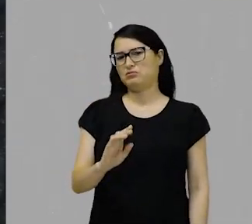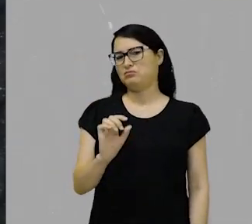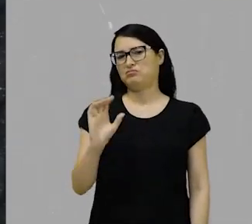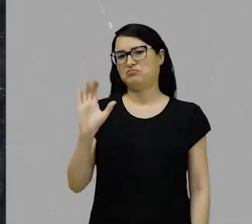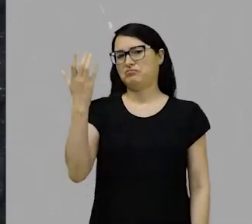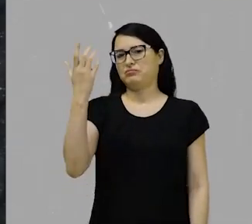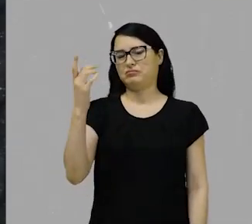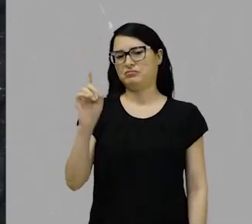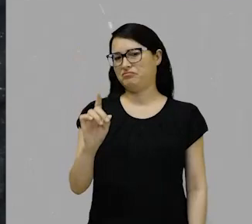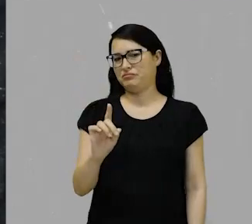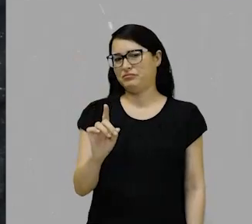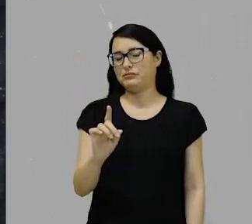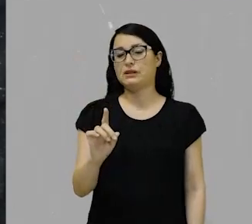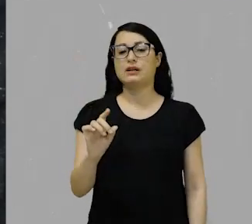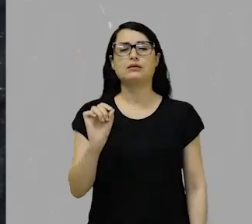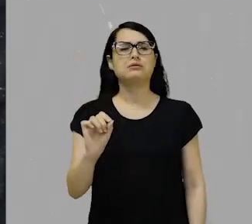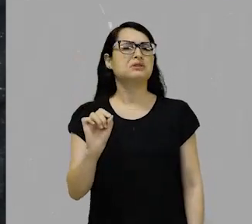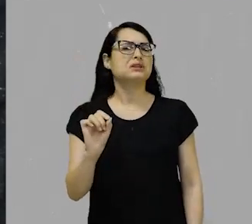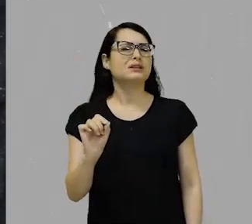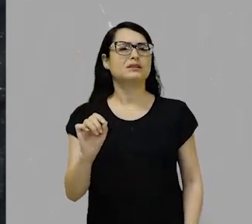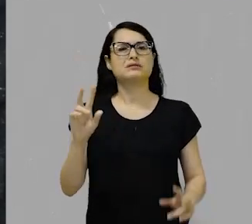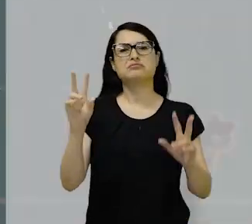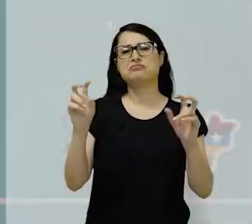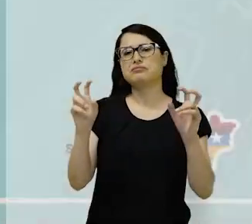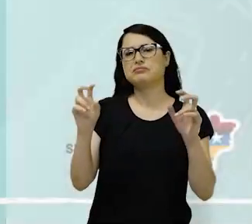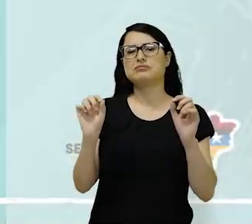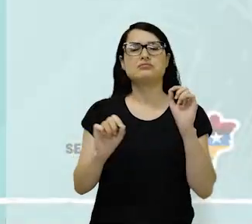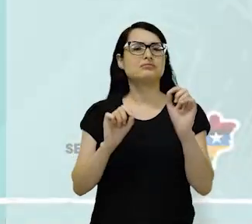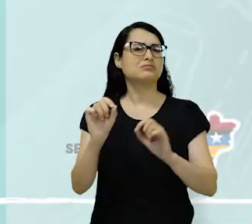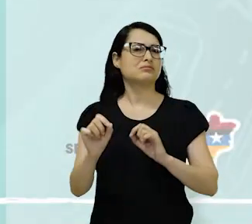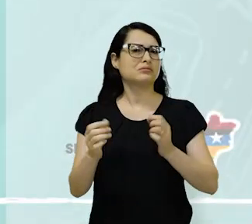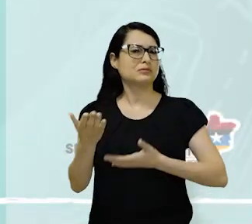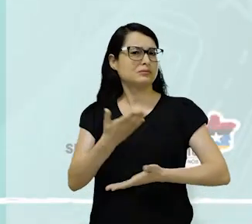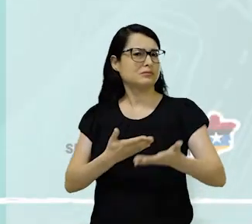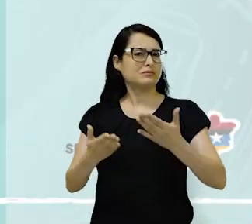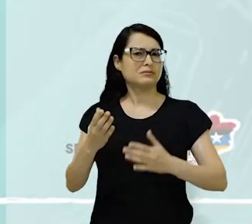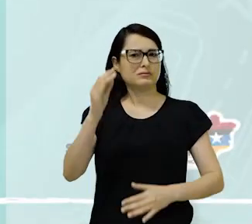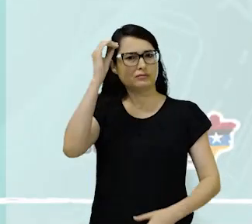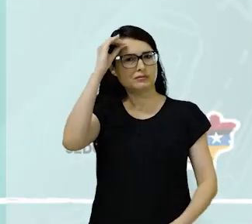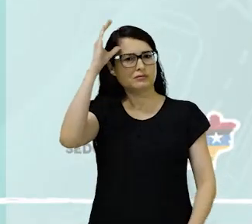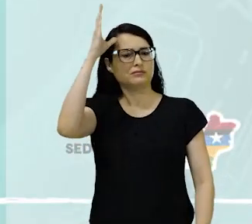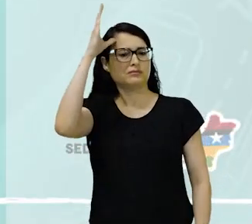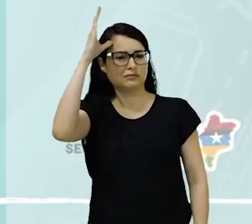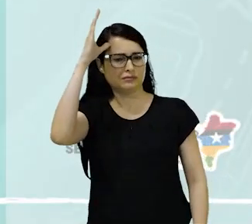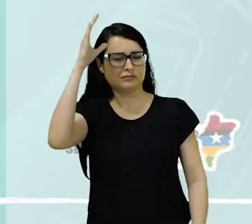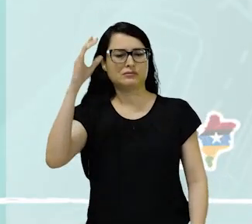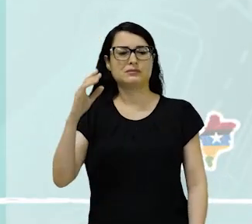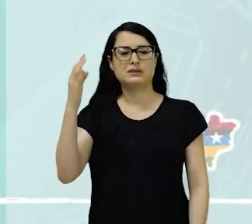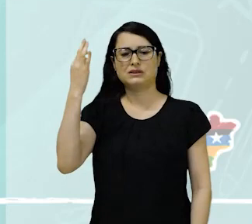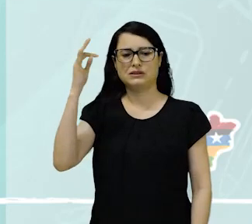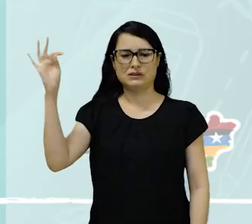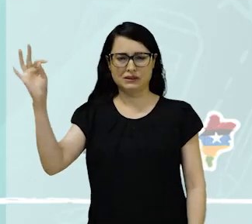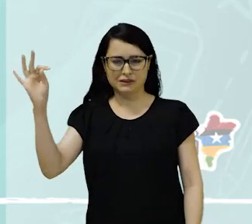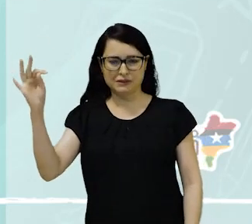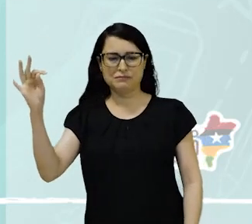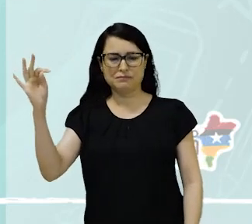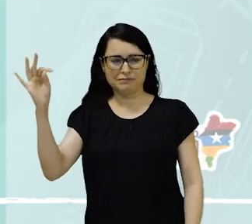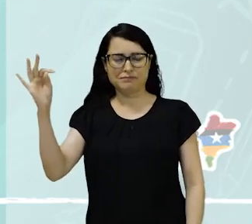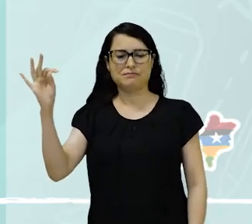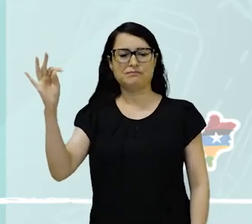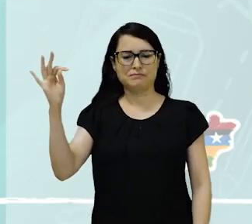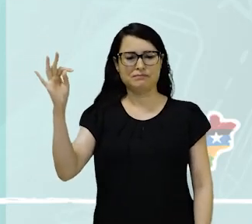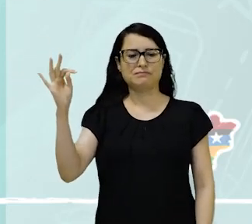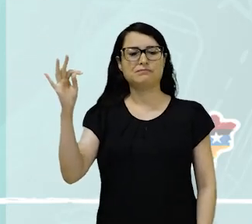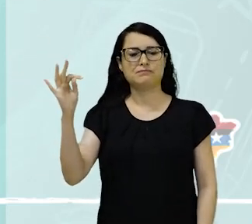O que a gente vai discutir hoje aí? Vamos compartilhar conhecimento. Nós vamos falar, galera, da teoria da deriva continental de